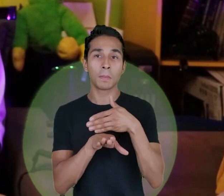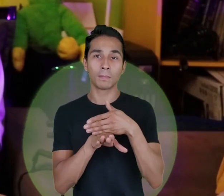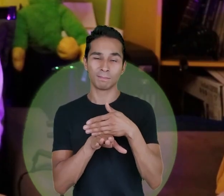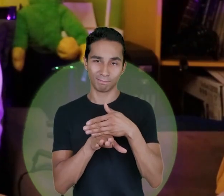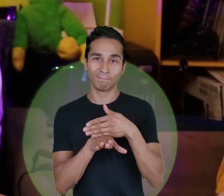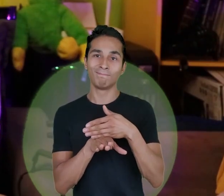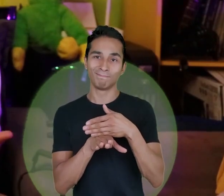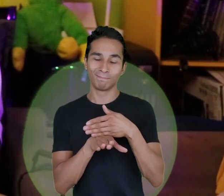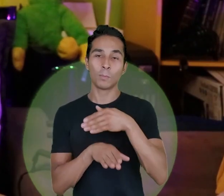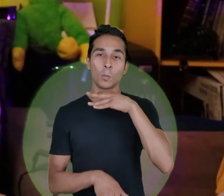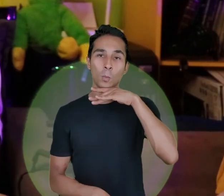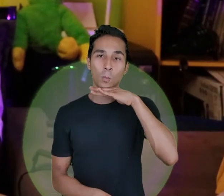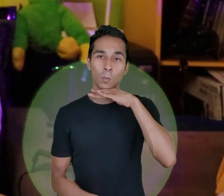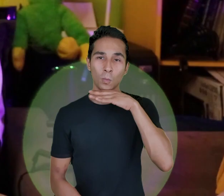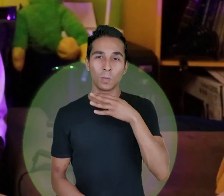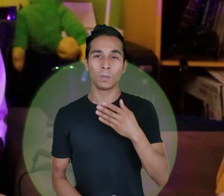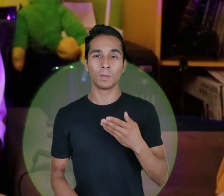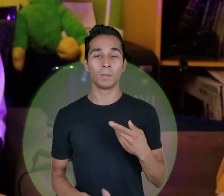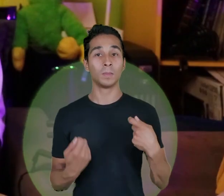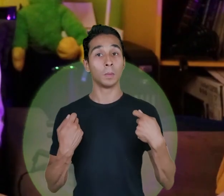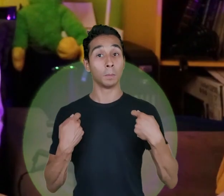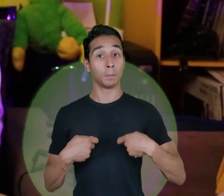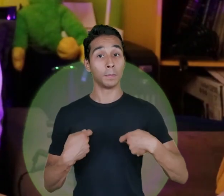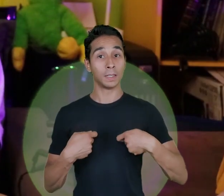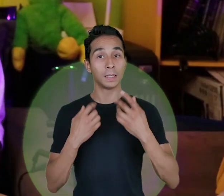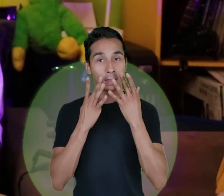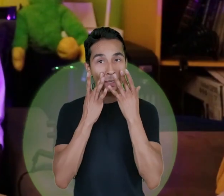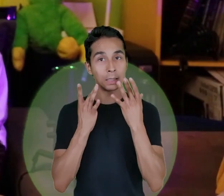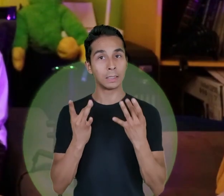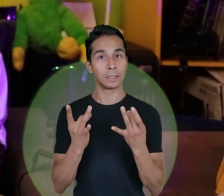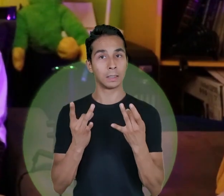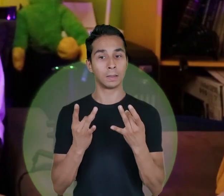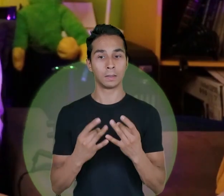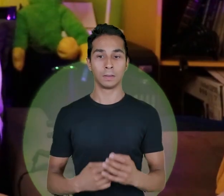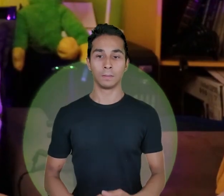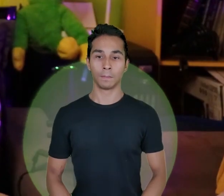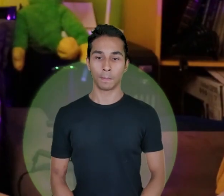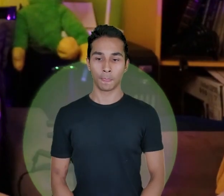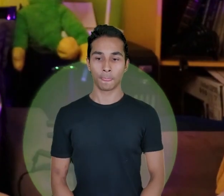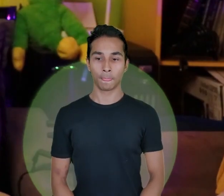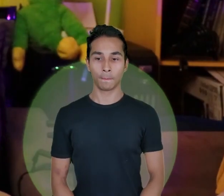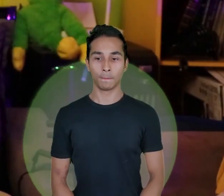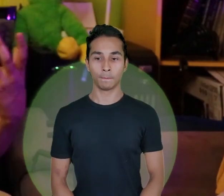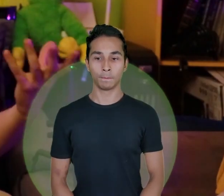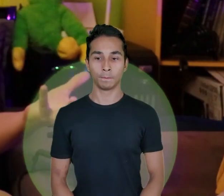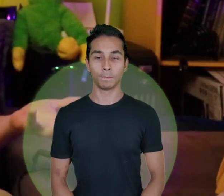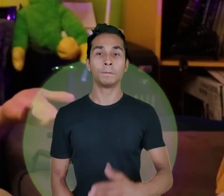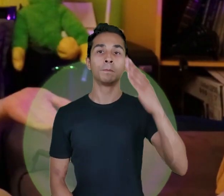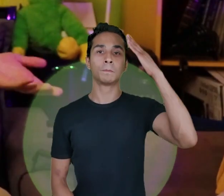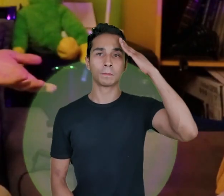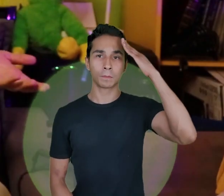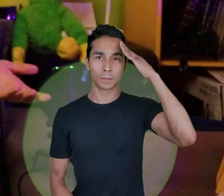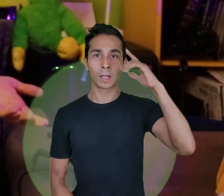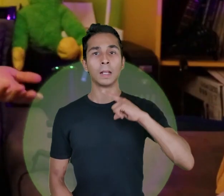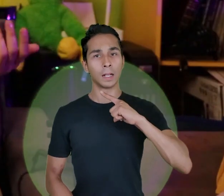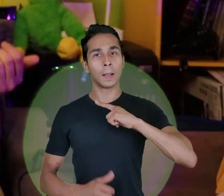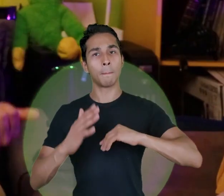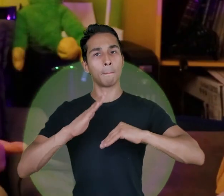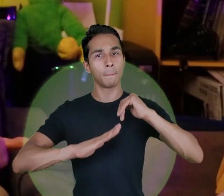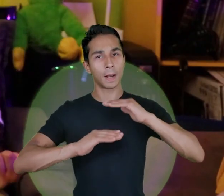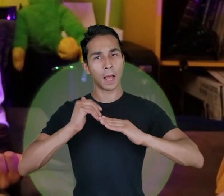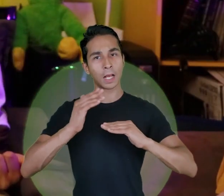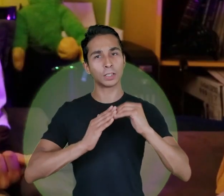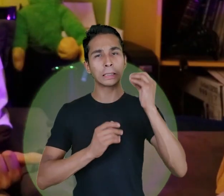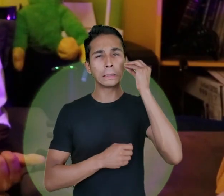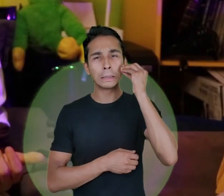gente tem que estar observando os nossos discursos, né, eu entendo que existe uma boa intenção sobre práticas decoloniais,